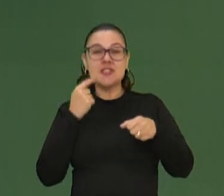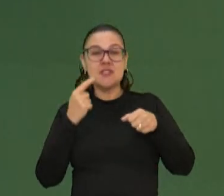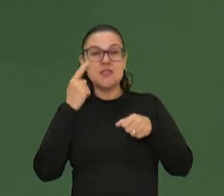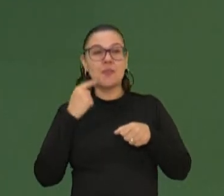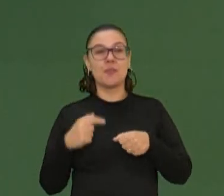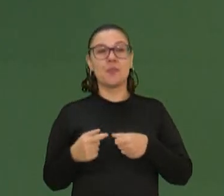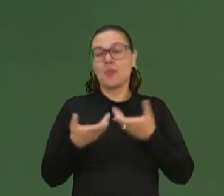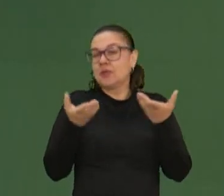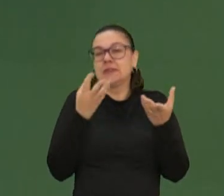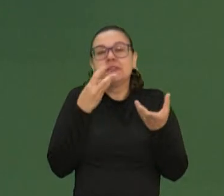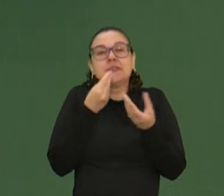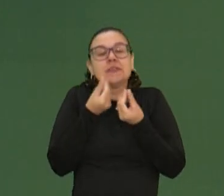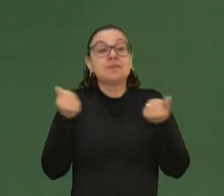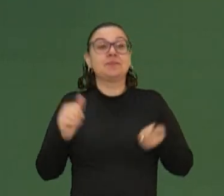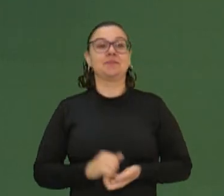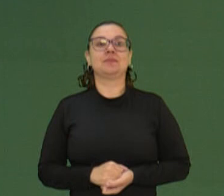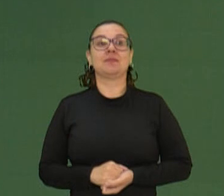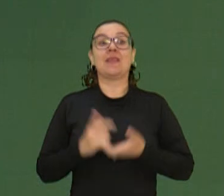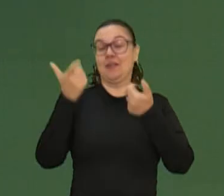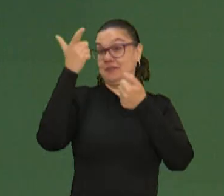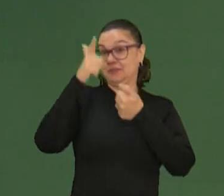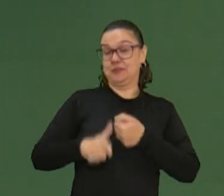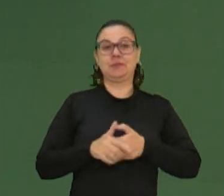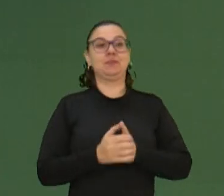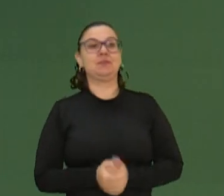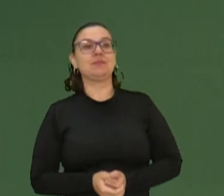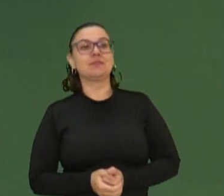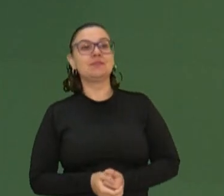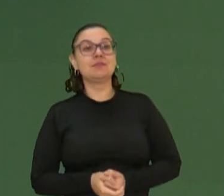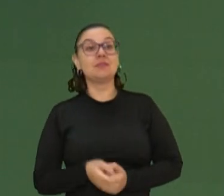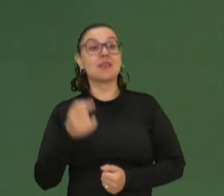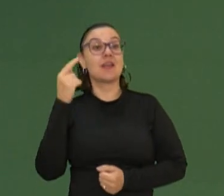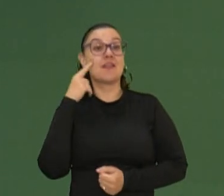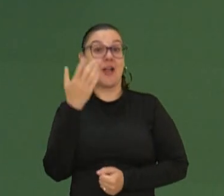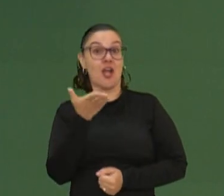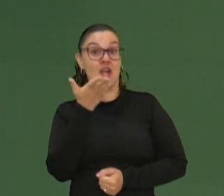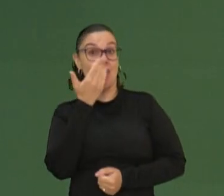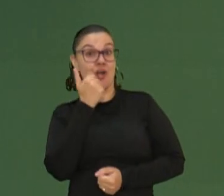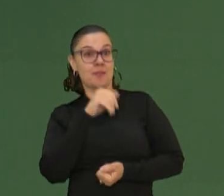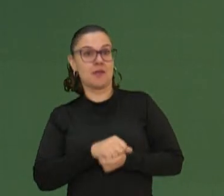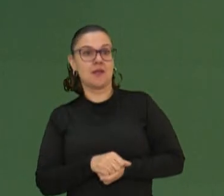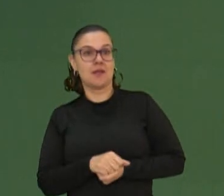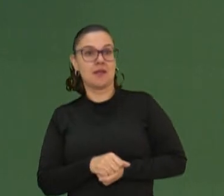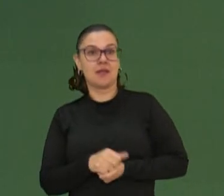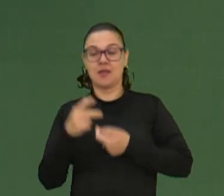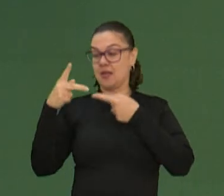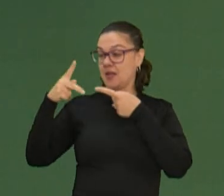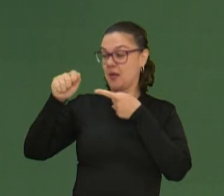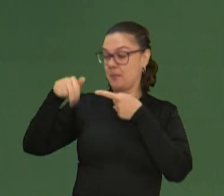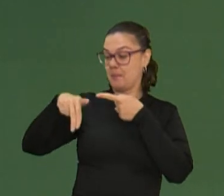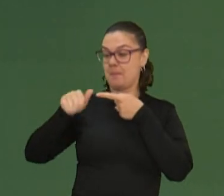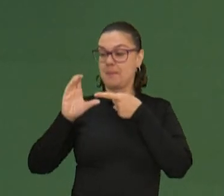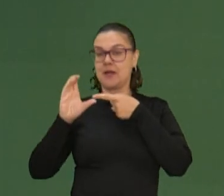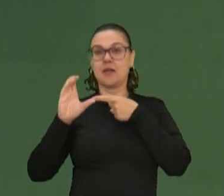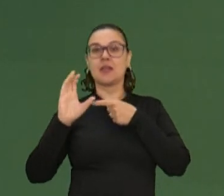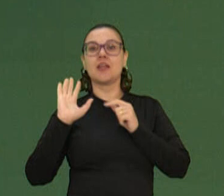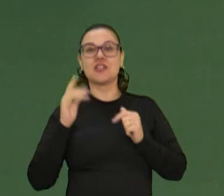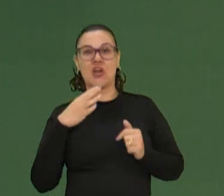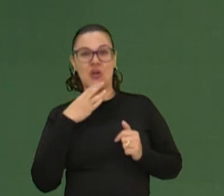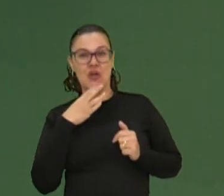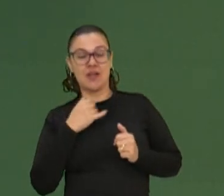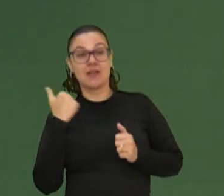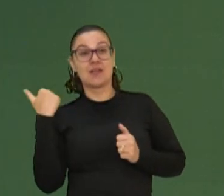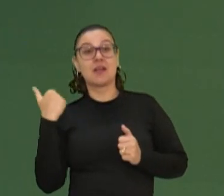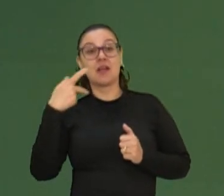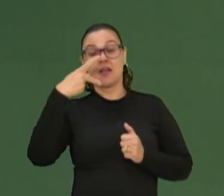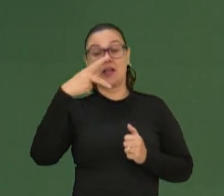um tempero para as coisas. Vamos lá. Por falar em comer, já ouviram falar de punk? É, punk, com